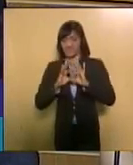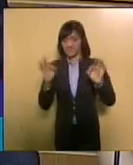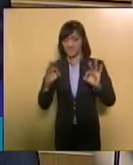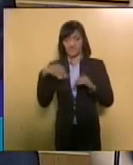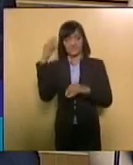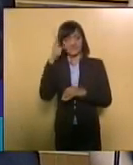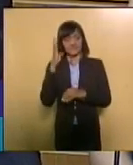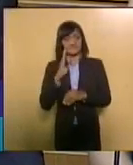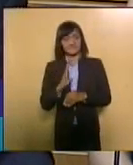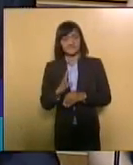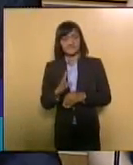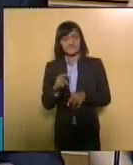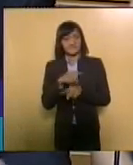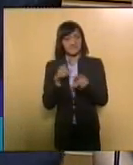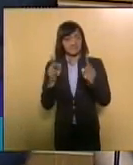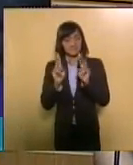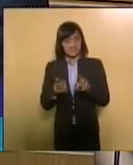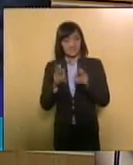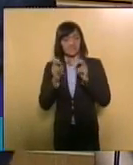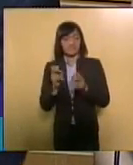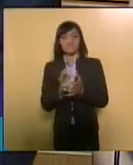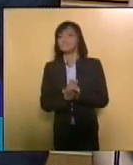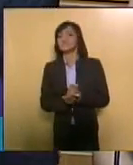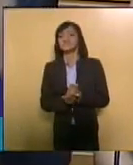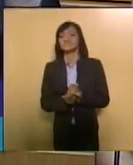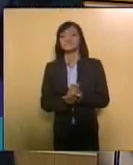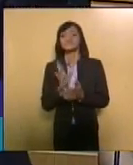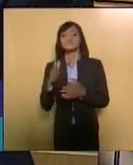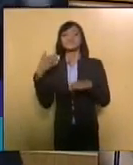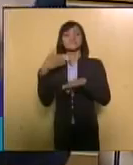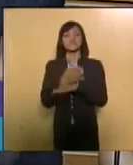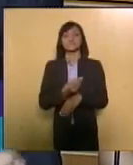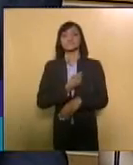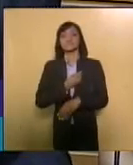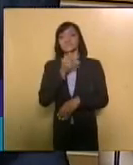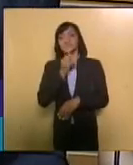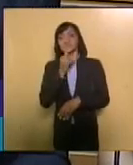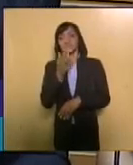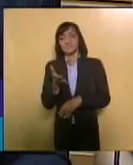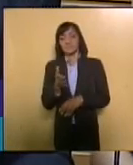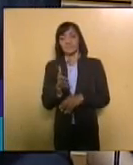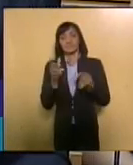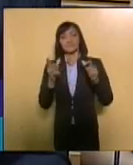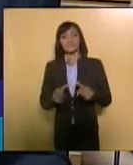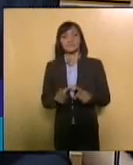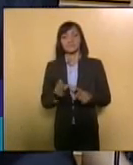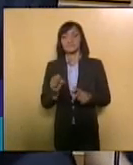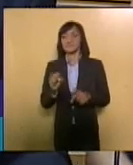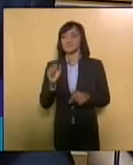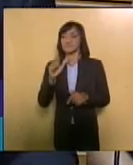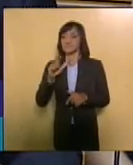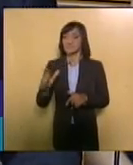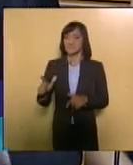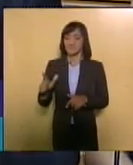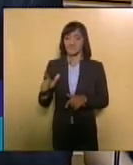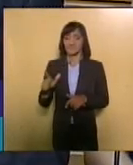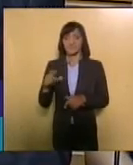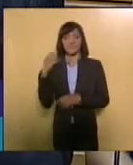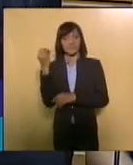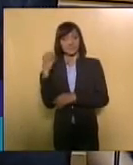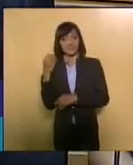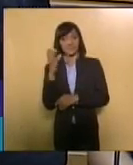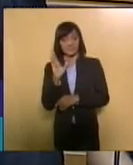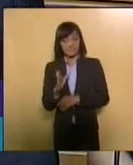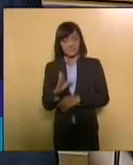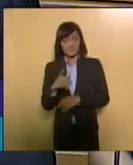Brasil Se vocês forem olhá montarem Uma Força Tarefa forem lá por exemplo no na região sul do país no Rio Grande do Sul tem várias